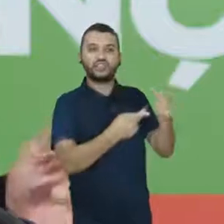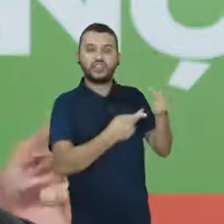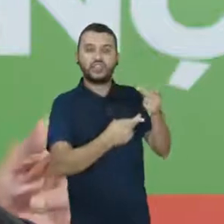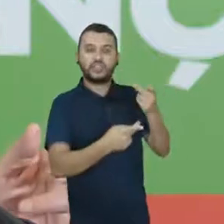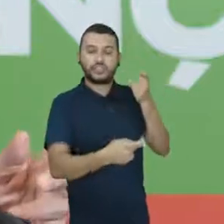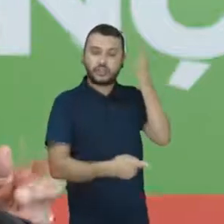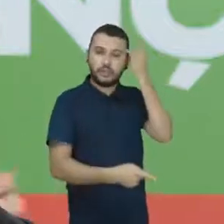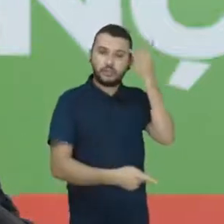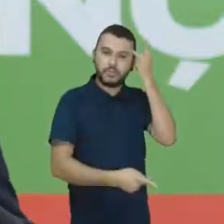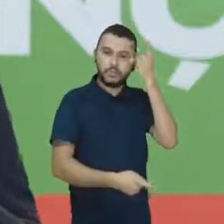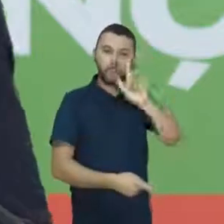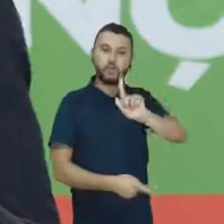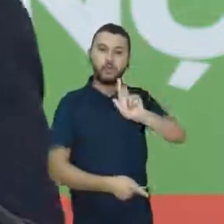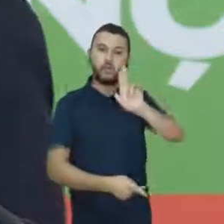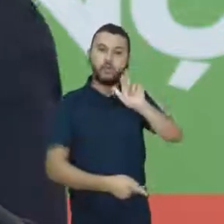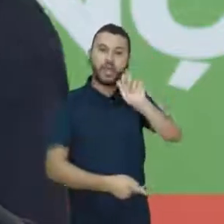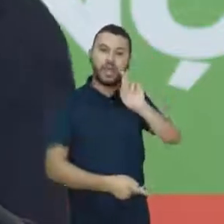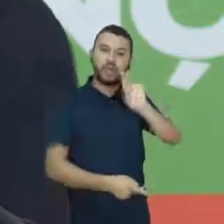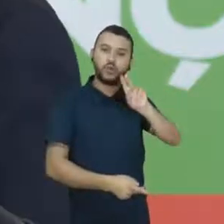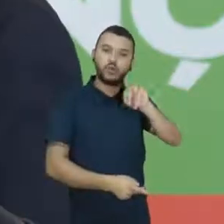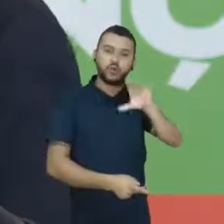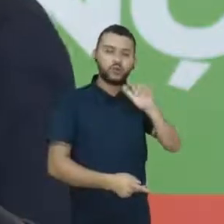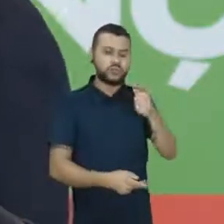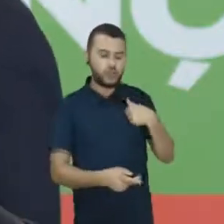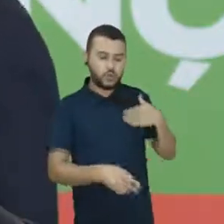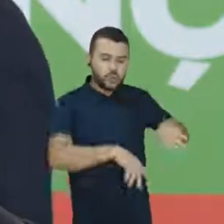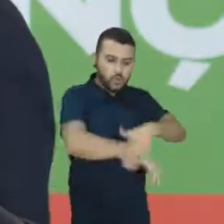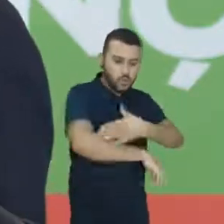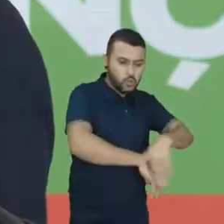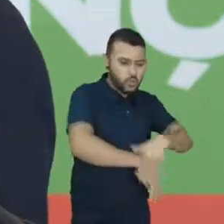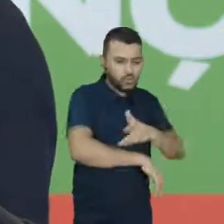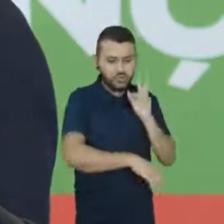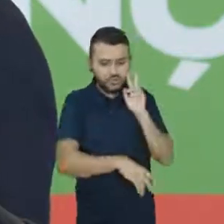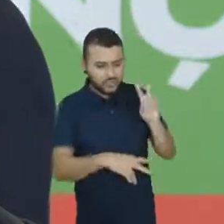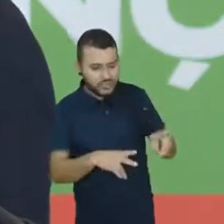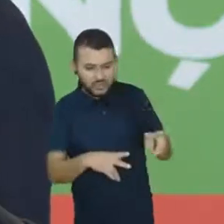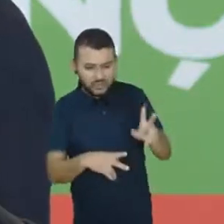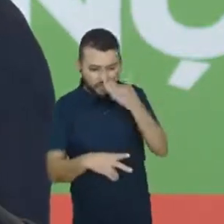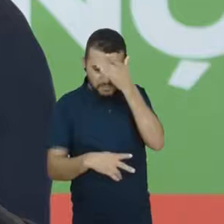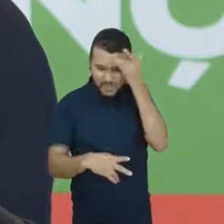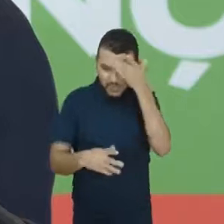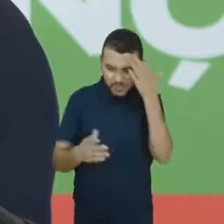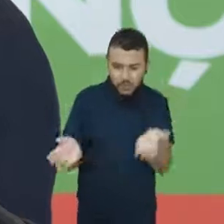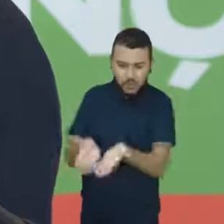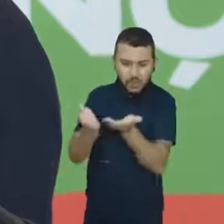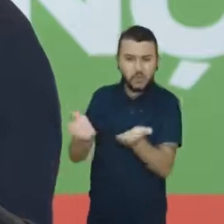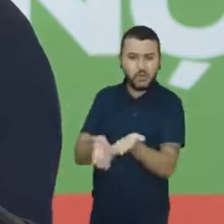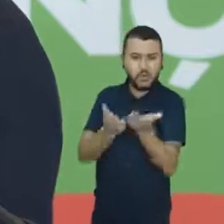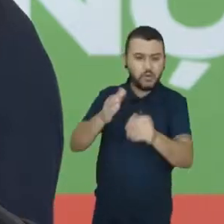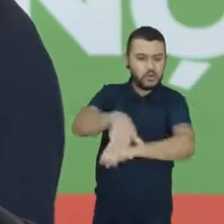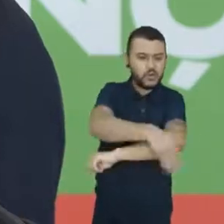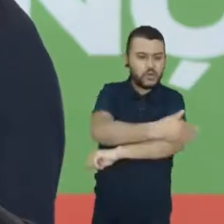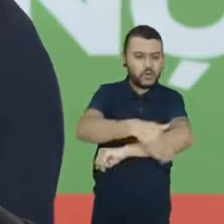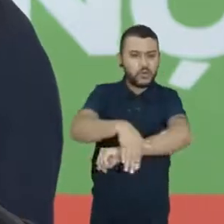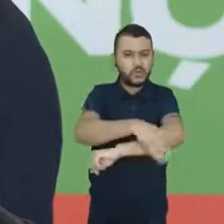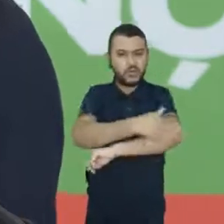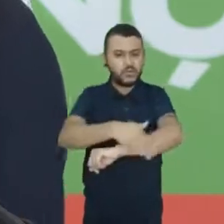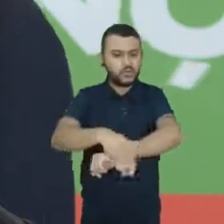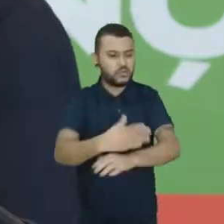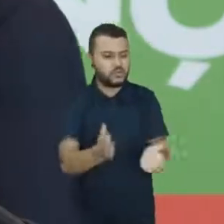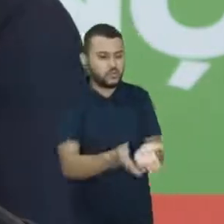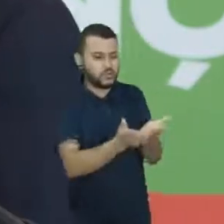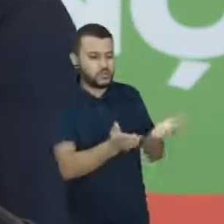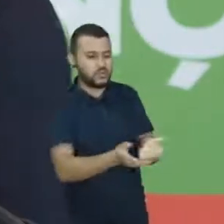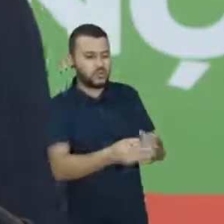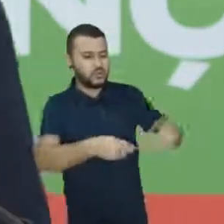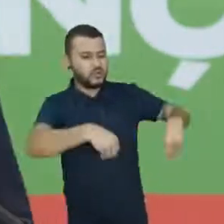passei numa Avenida Geraldo. Eu nunca vi tanta gente jogada na rua, embaixo de encerado, embaixo de cobertor, embaixo de